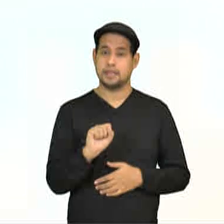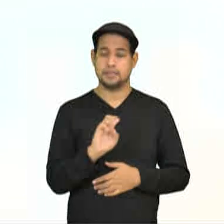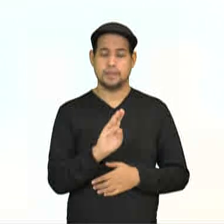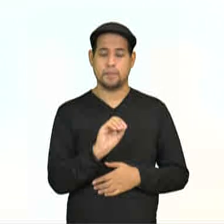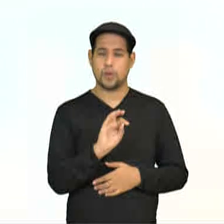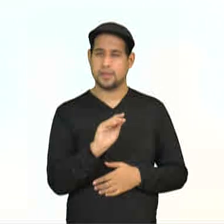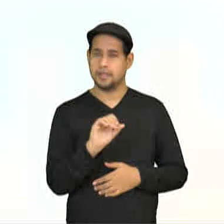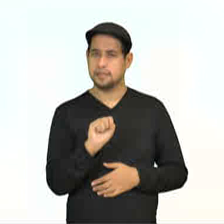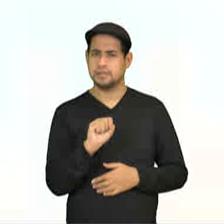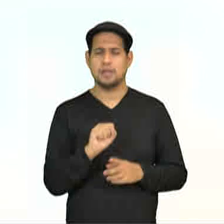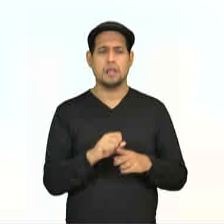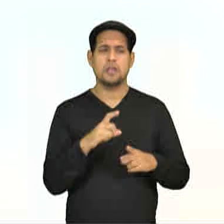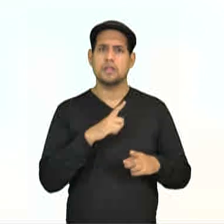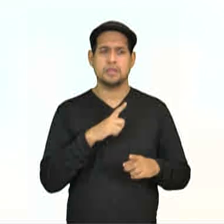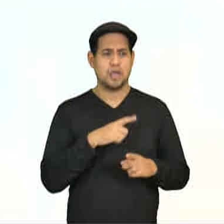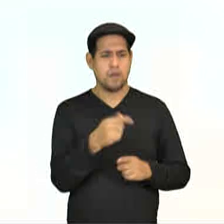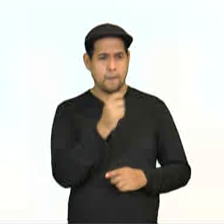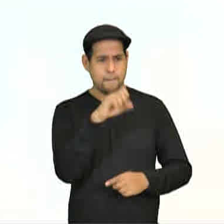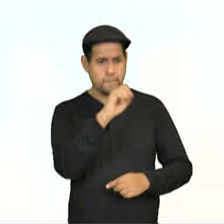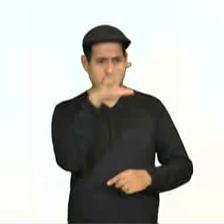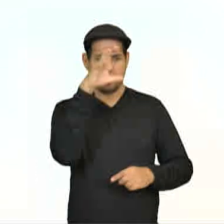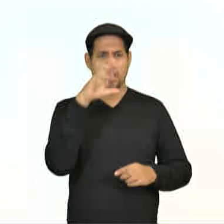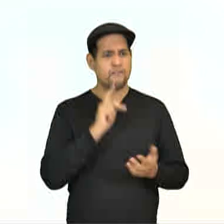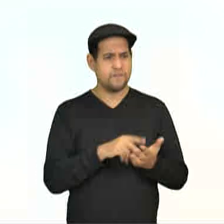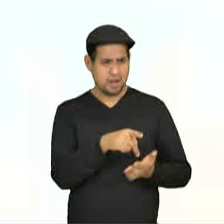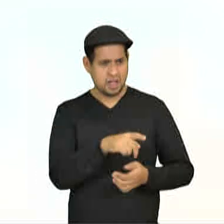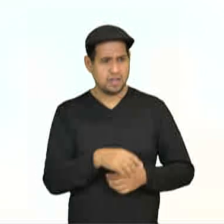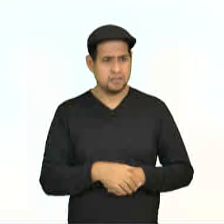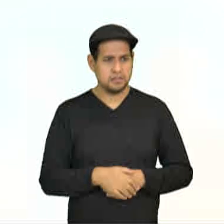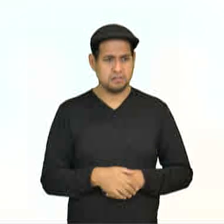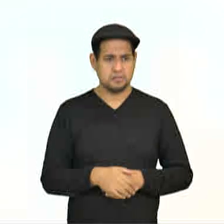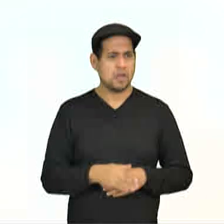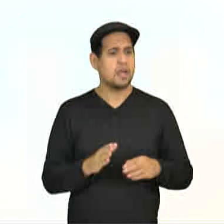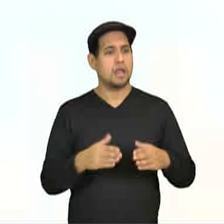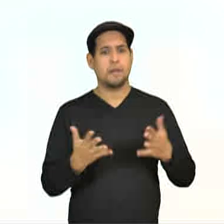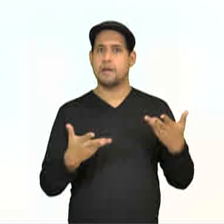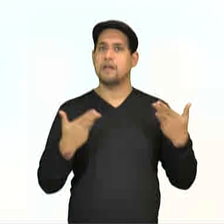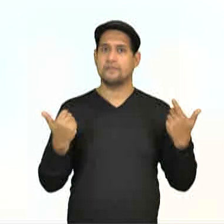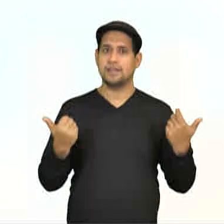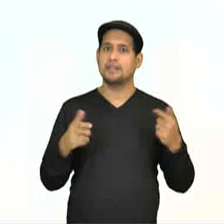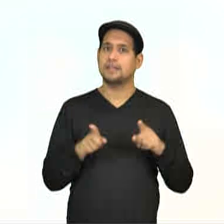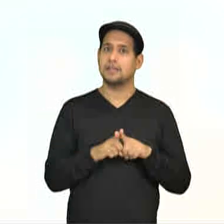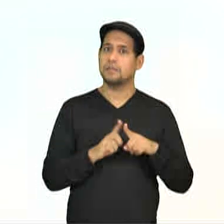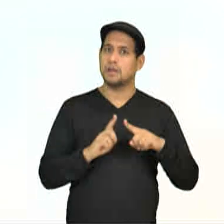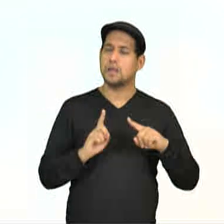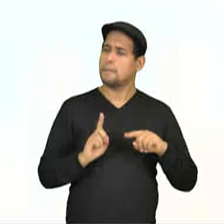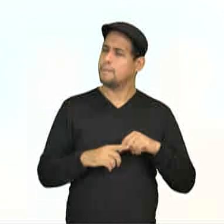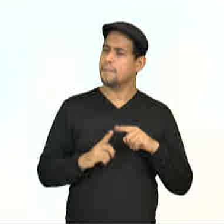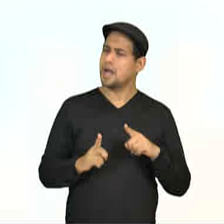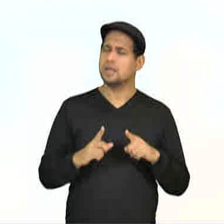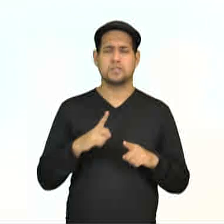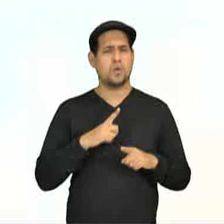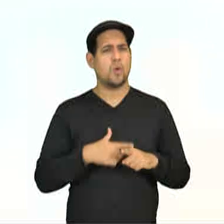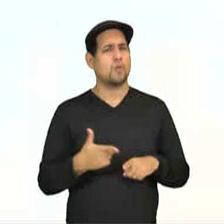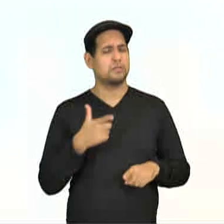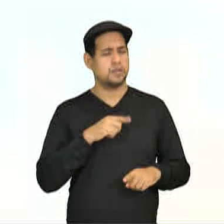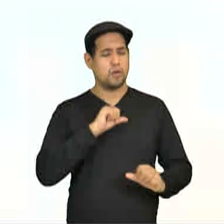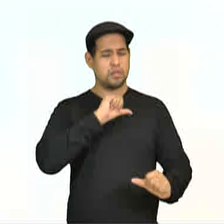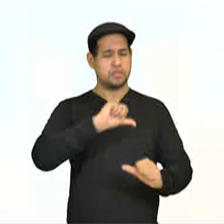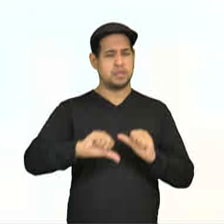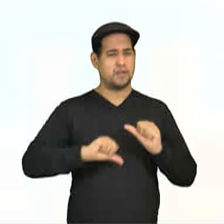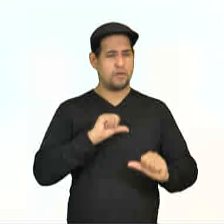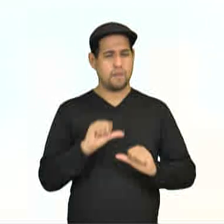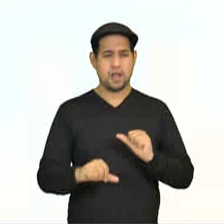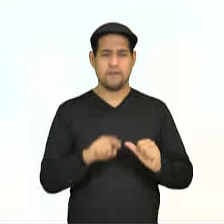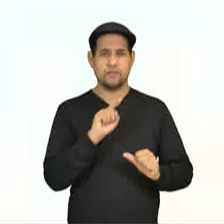que possuís poderes mágicos. É verdade? Que maravilha! Mas será que conseguireis transformar-vos